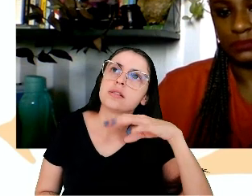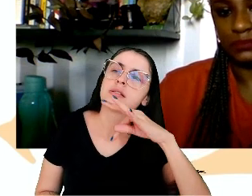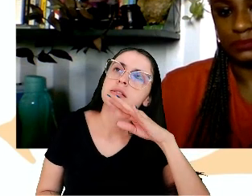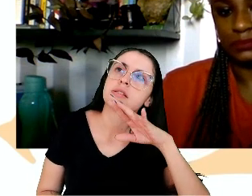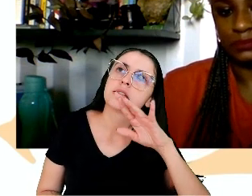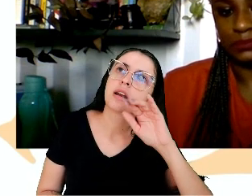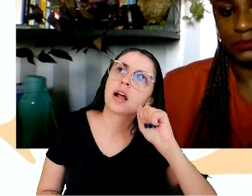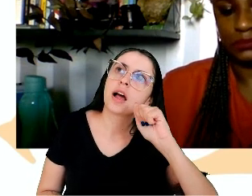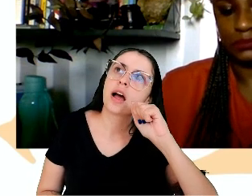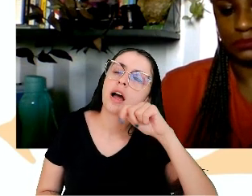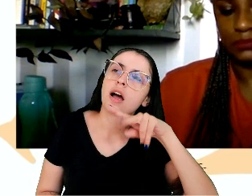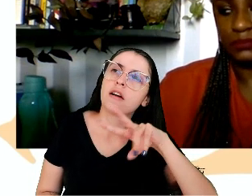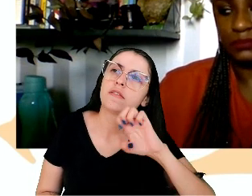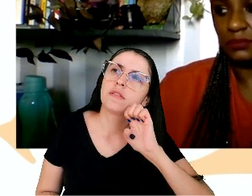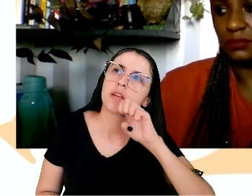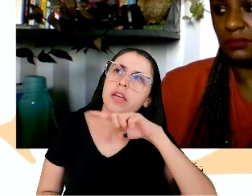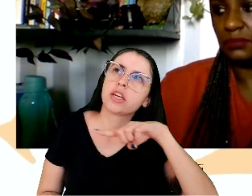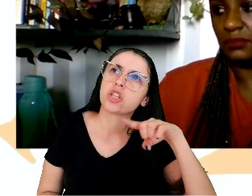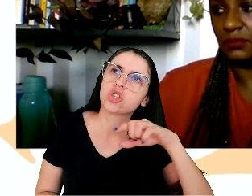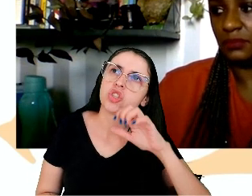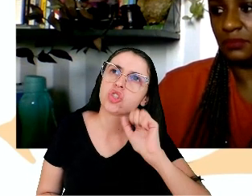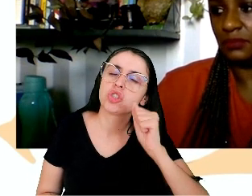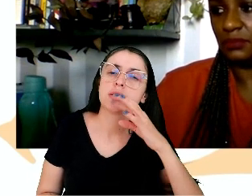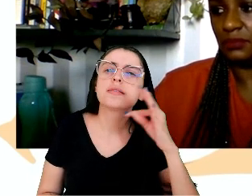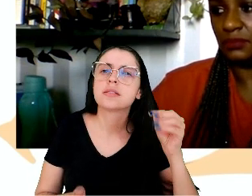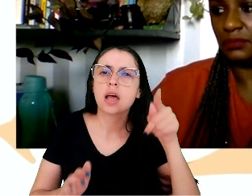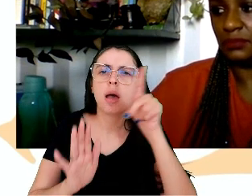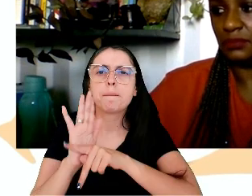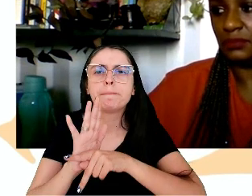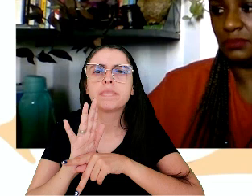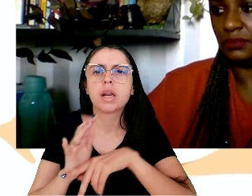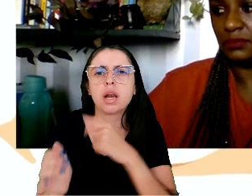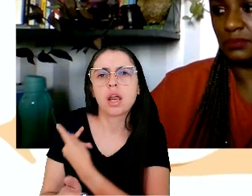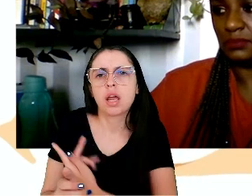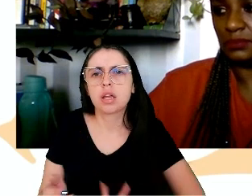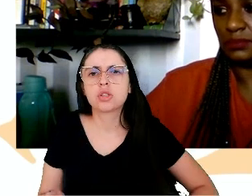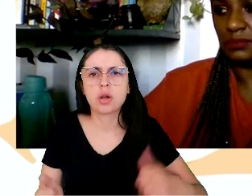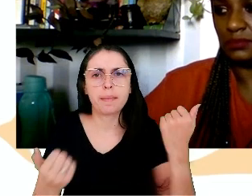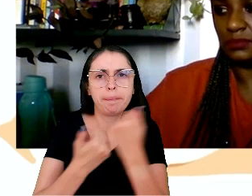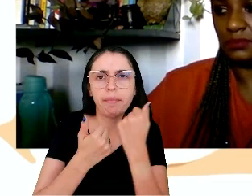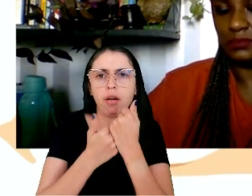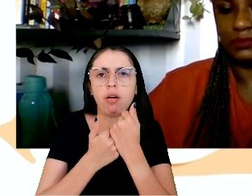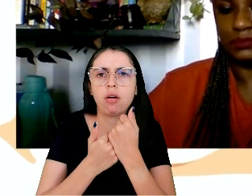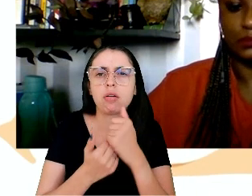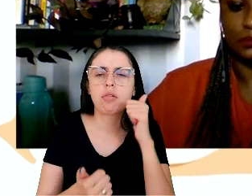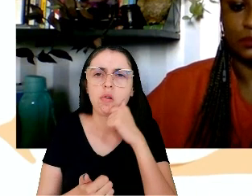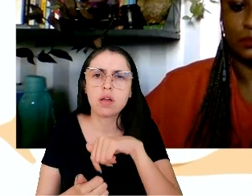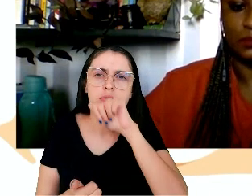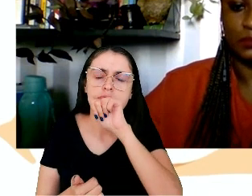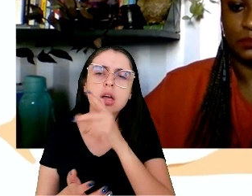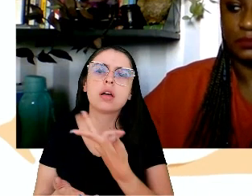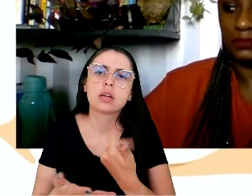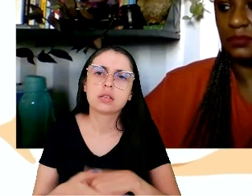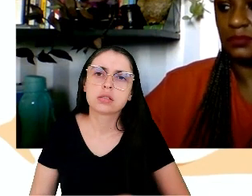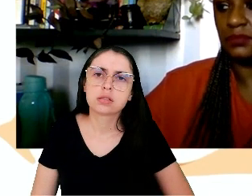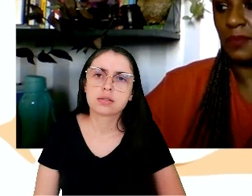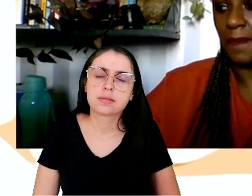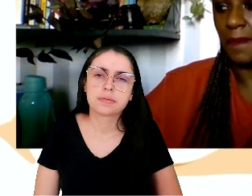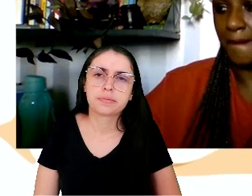na pandemia? Tem havido políticas públicas ou iniciativas de apoio a essas mães?